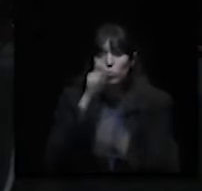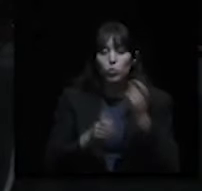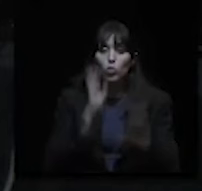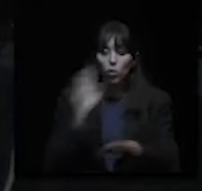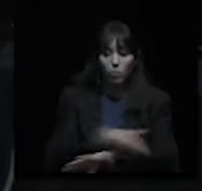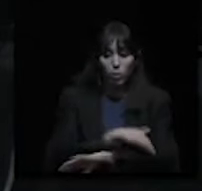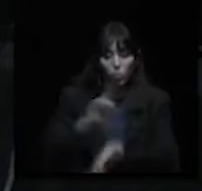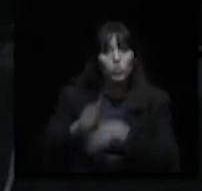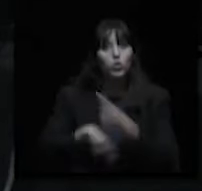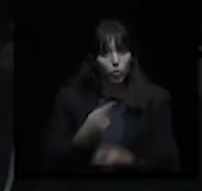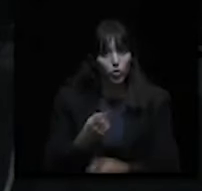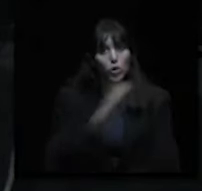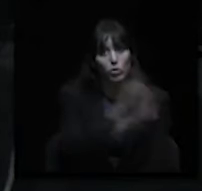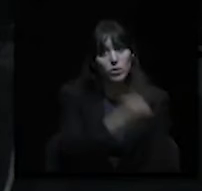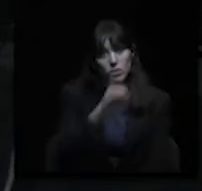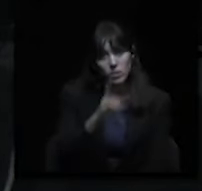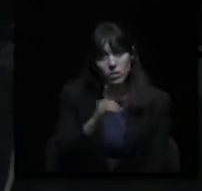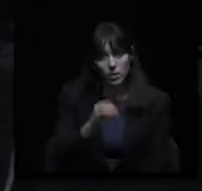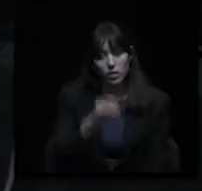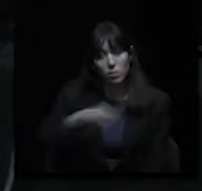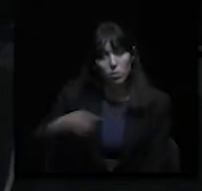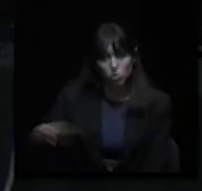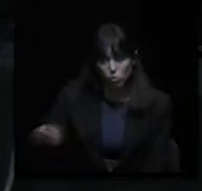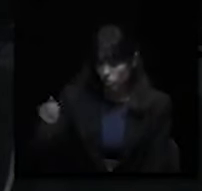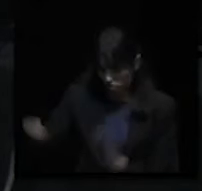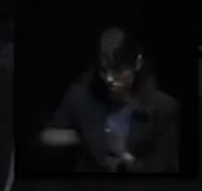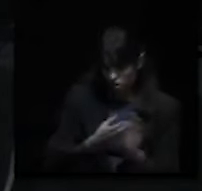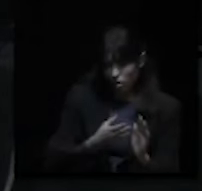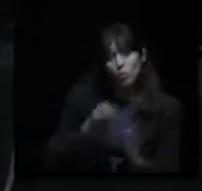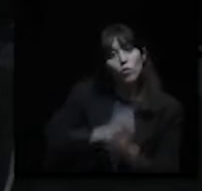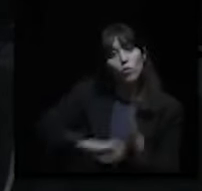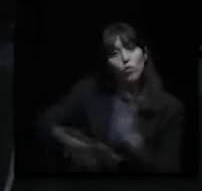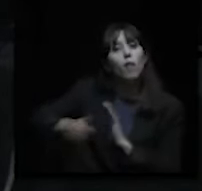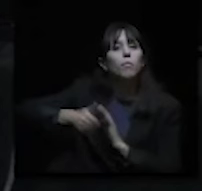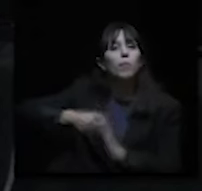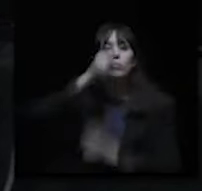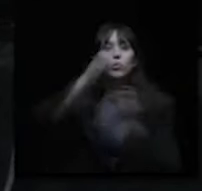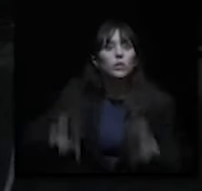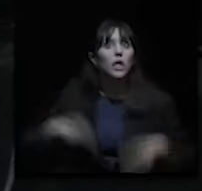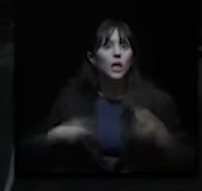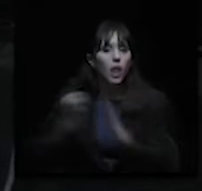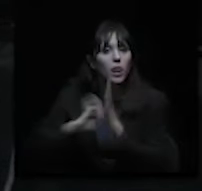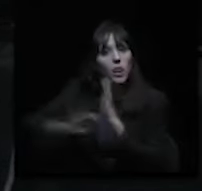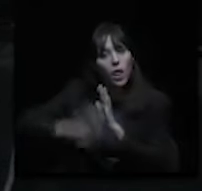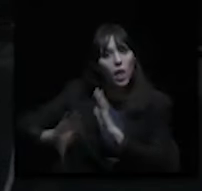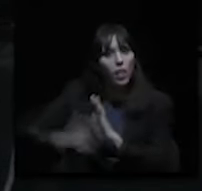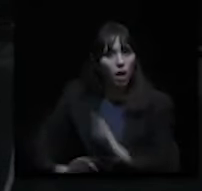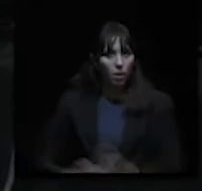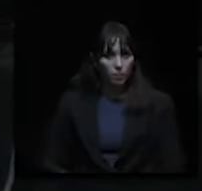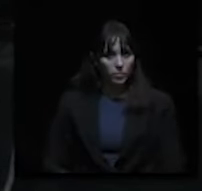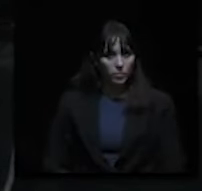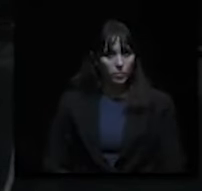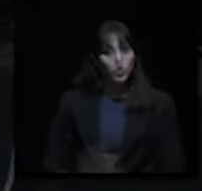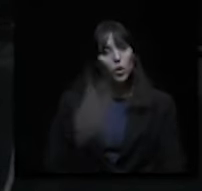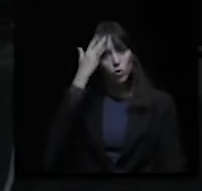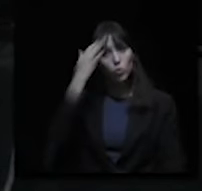Mas depois abdica de 260 milhões de receitas neste mandato para as devolver, sobretudo, a quem tem mais. A força dos números